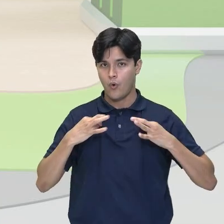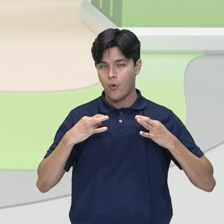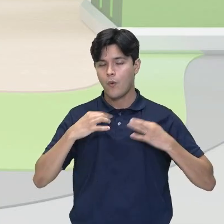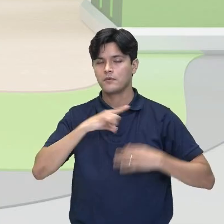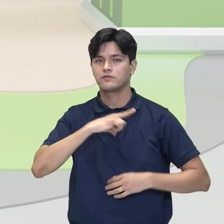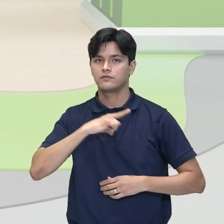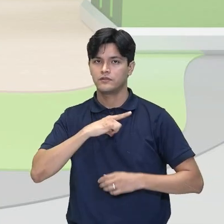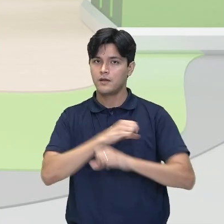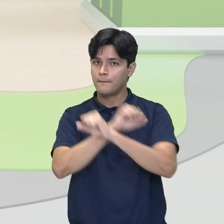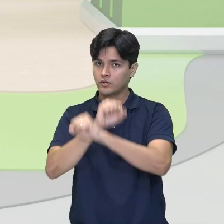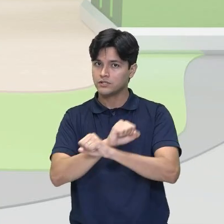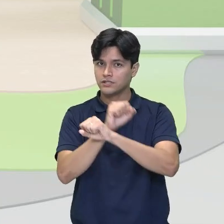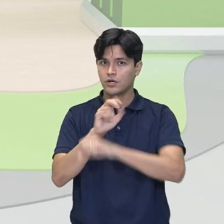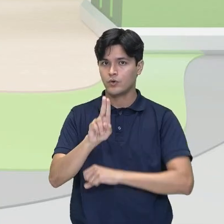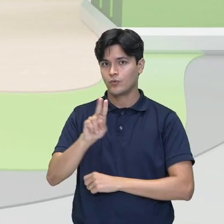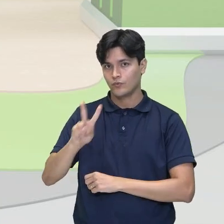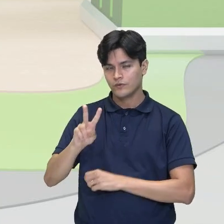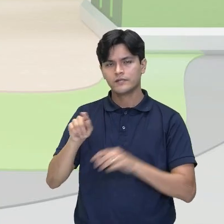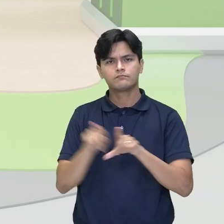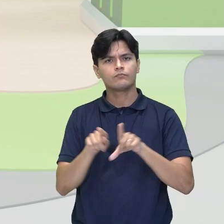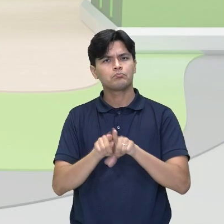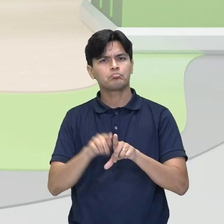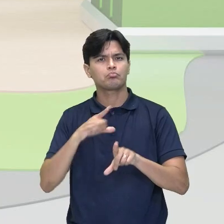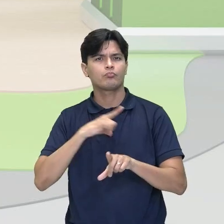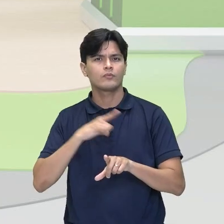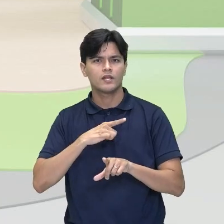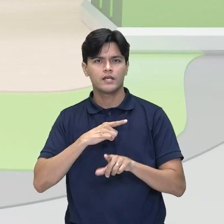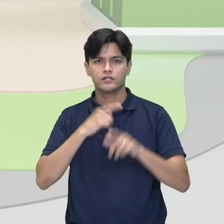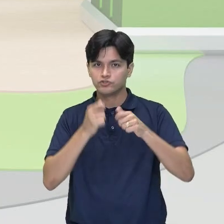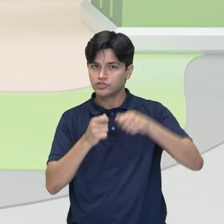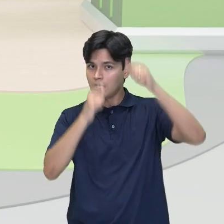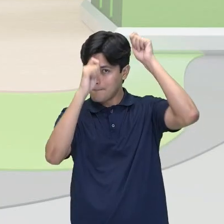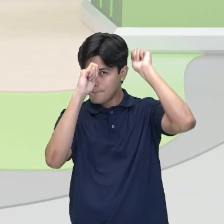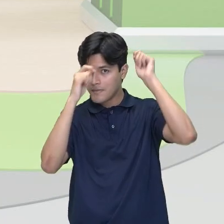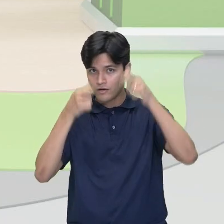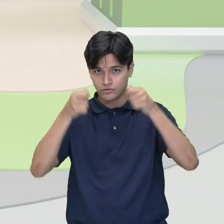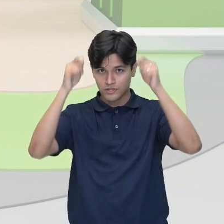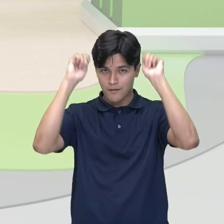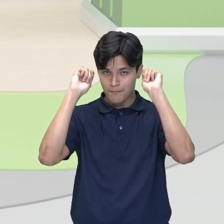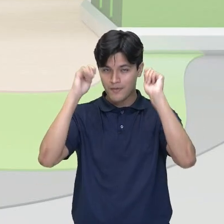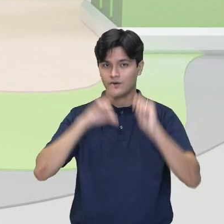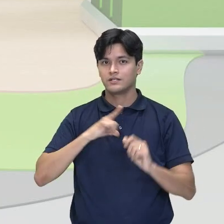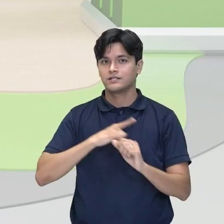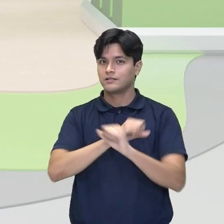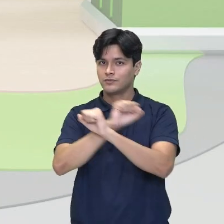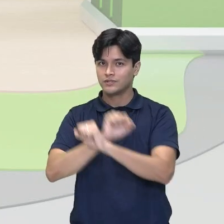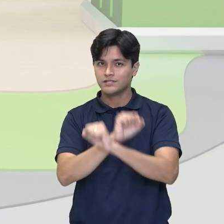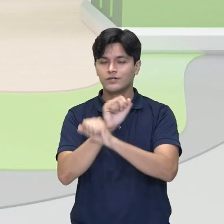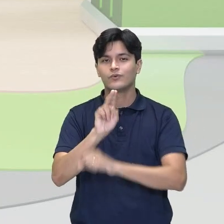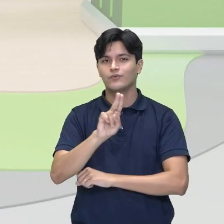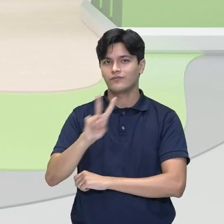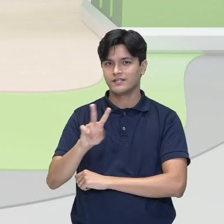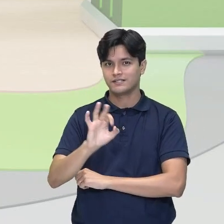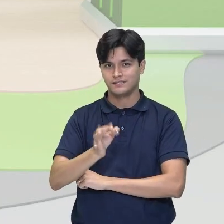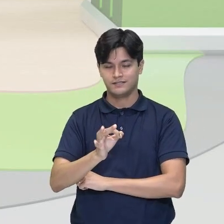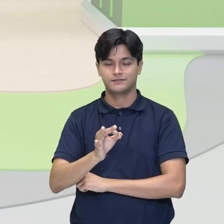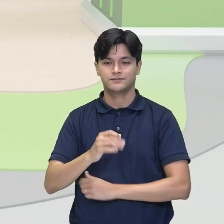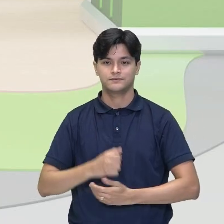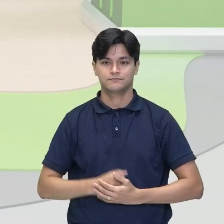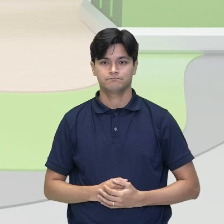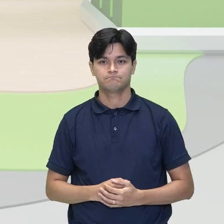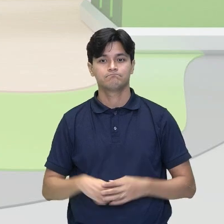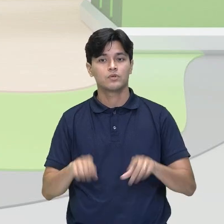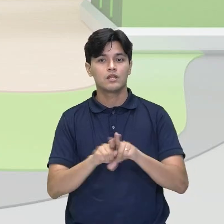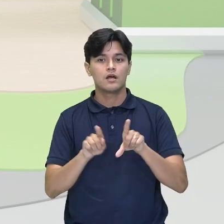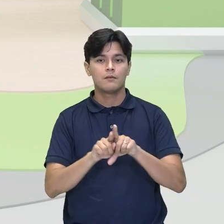até chapéus feitos com tecido para proteção UV também, certo?